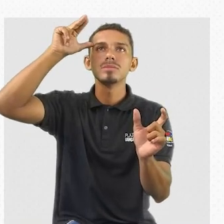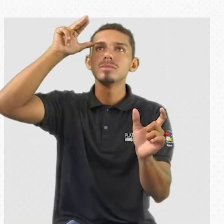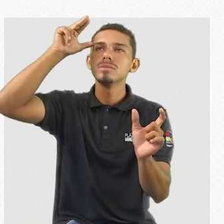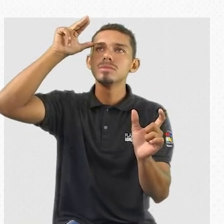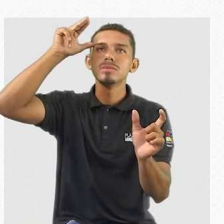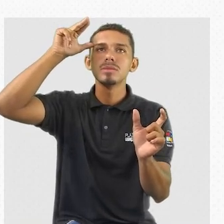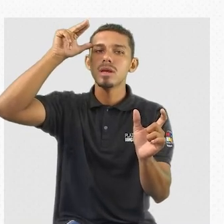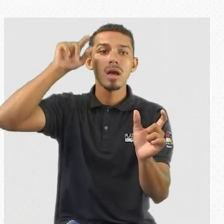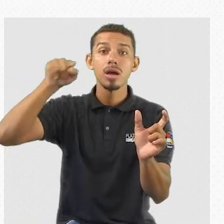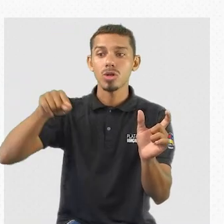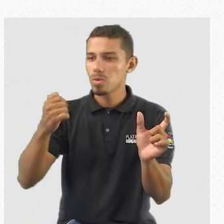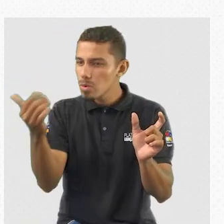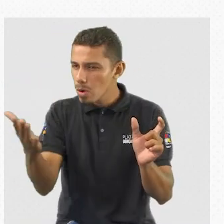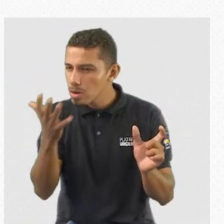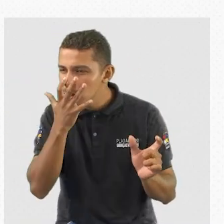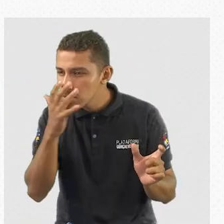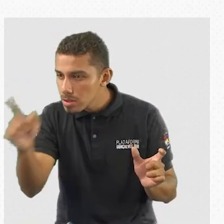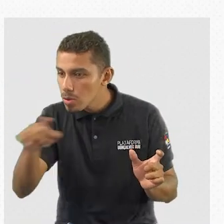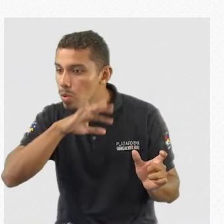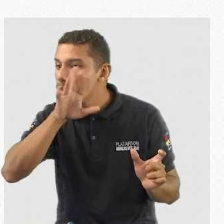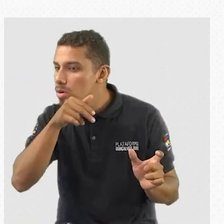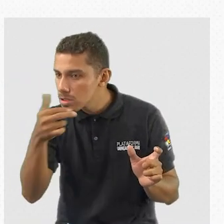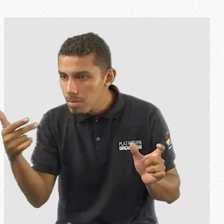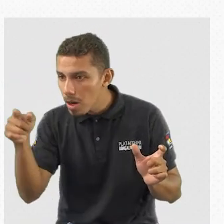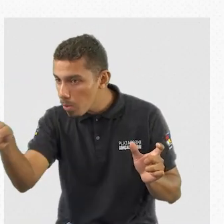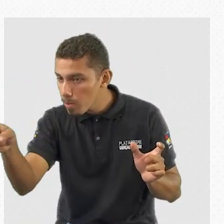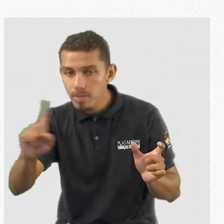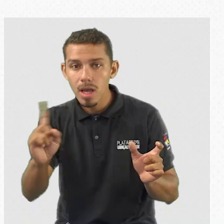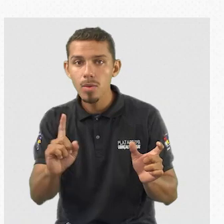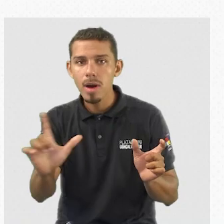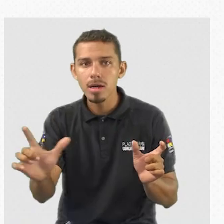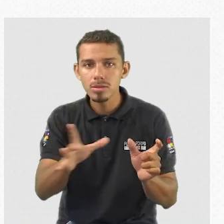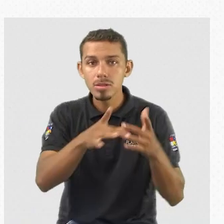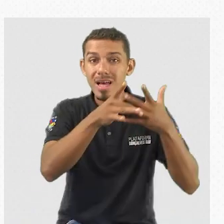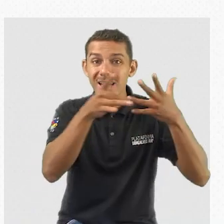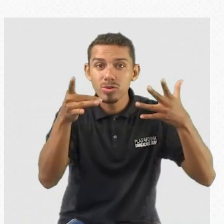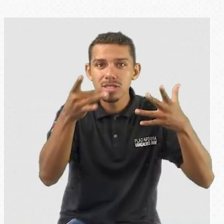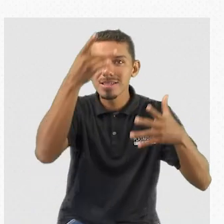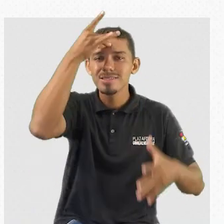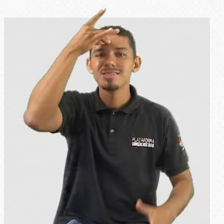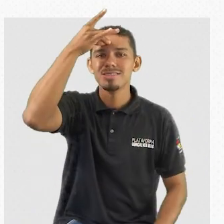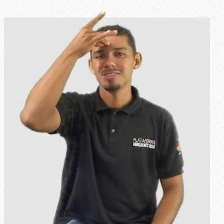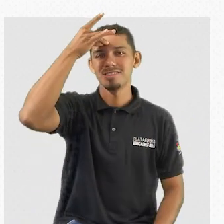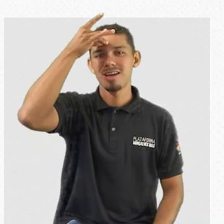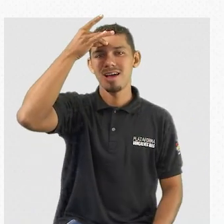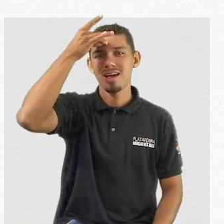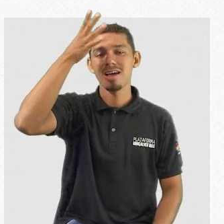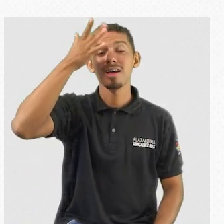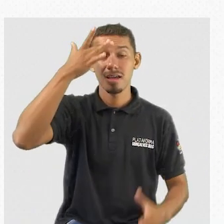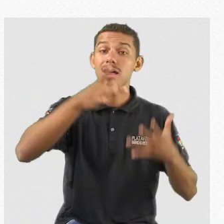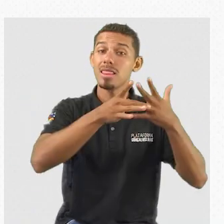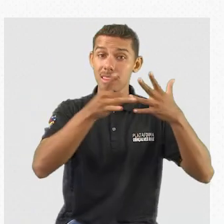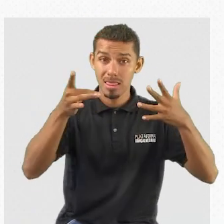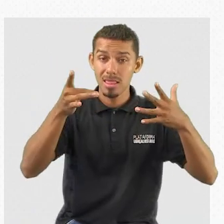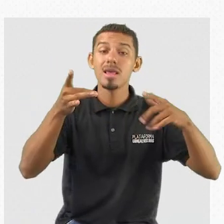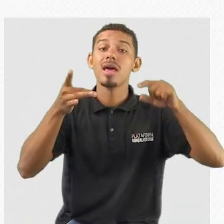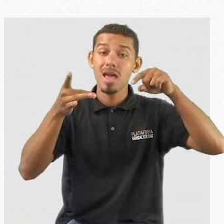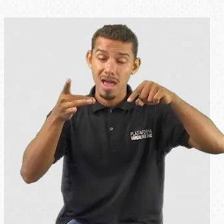ao objeto externo, mas a um signo que está na minha mente, né? E aí, esse signo, ele é